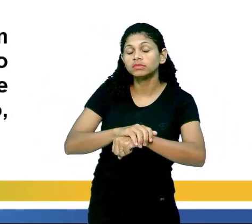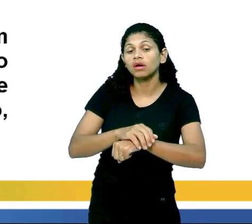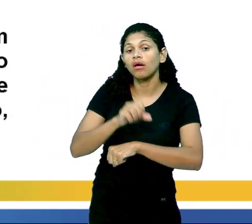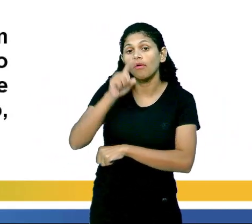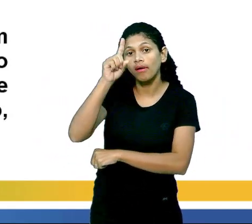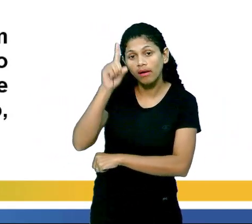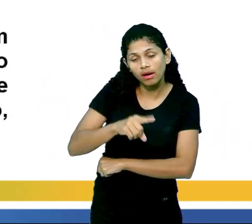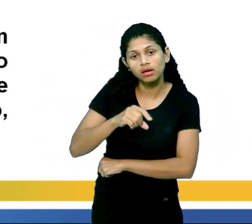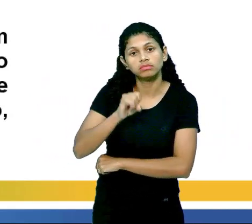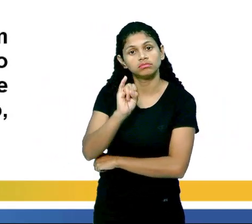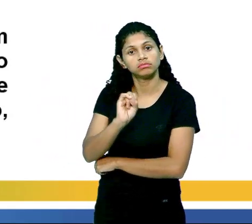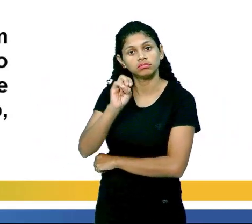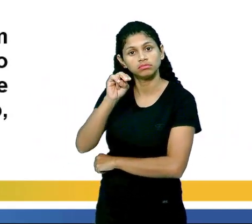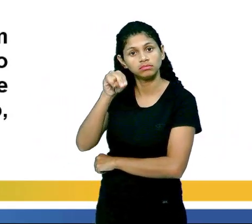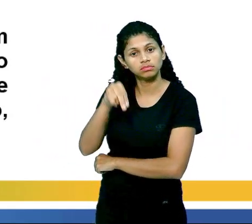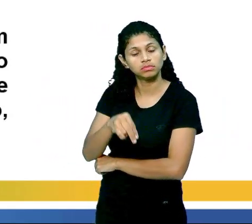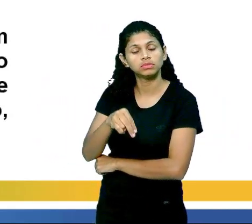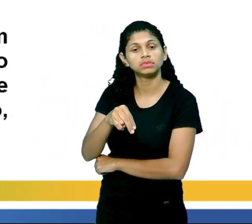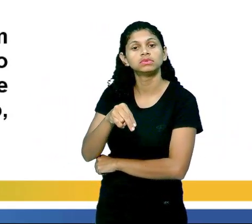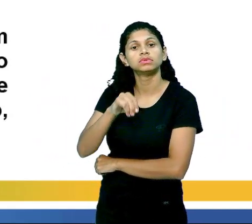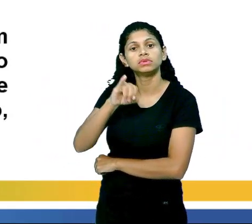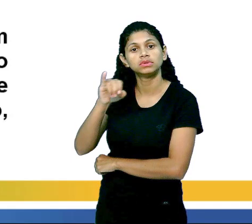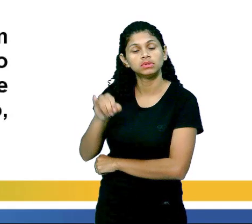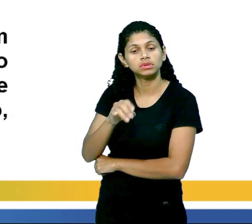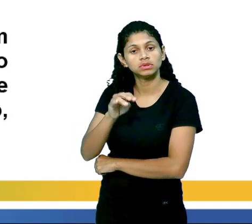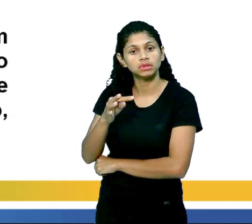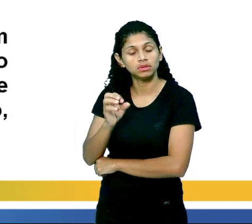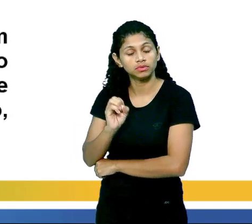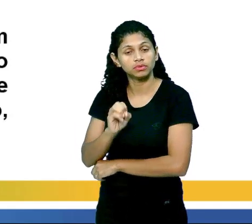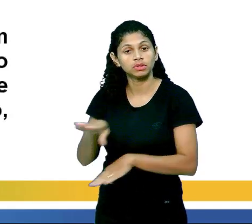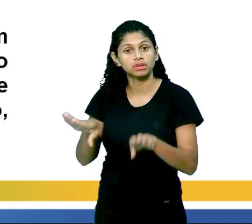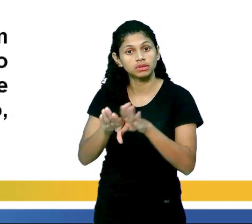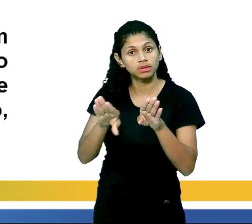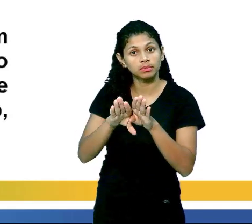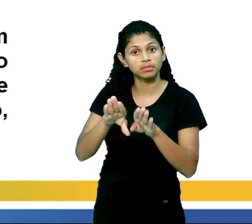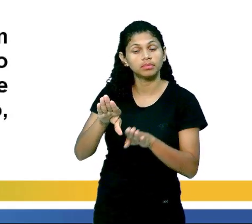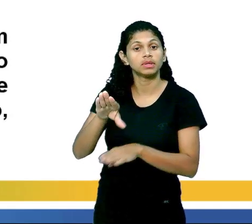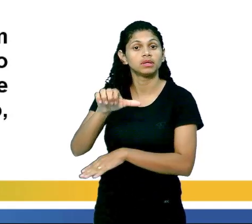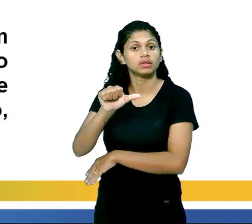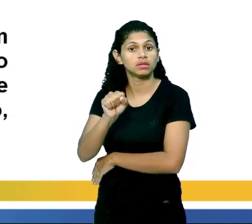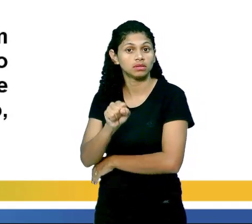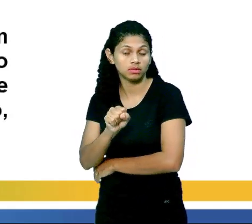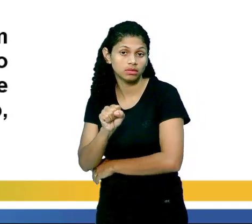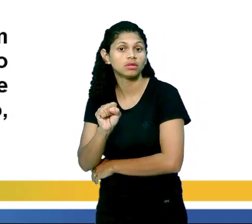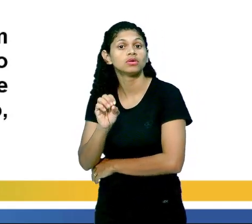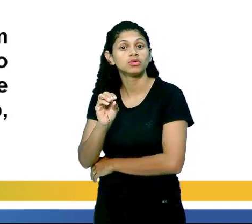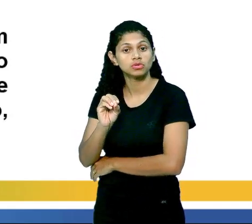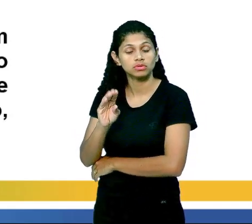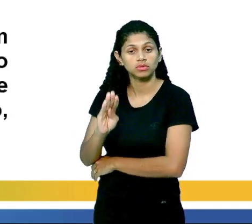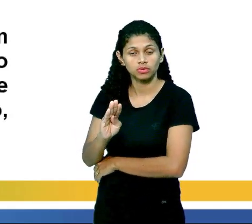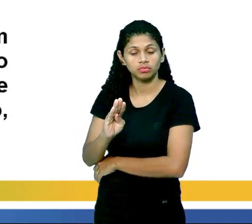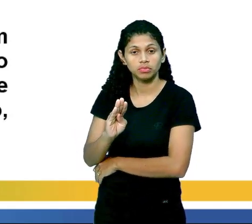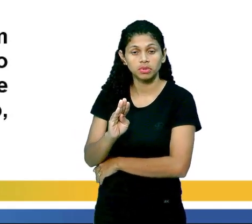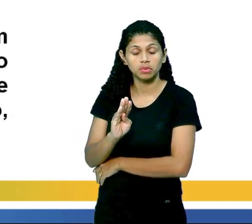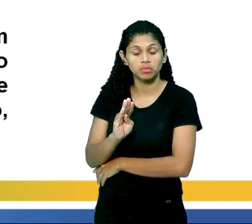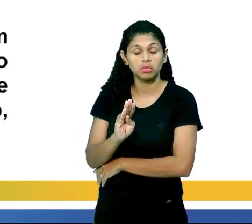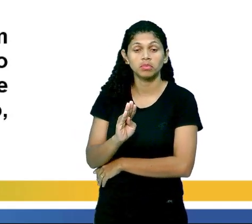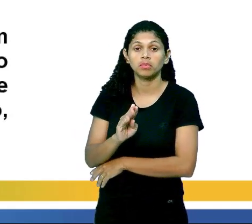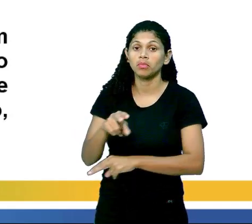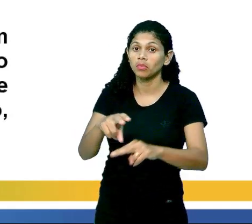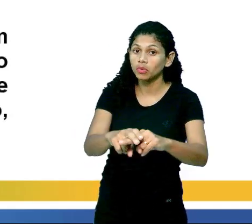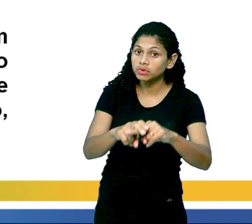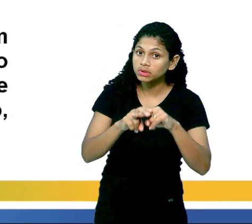injetora e sobrejetora. Logo, ela é bijetora, porque ela é os dois. Toda